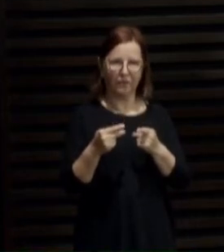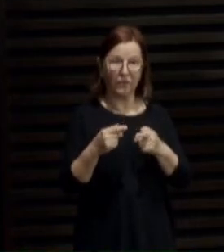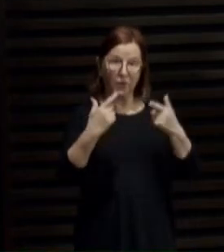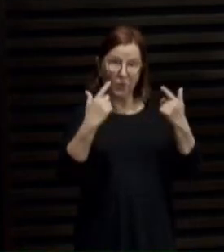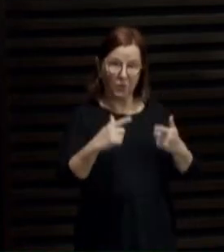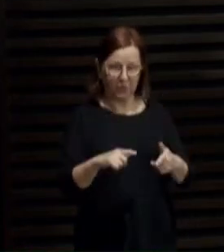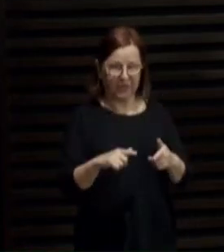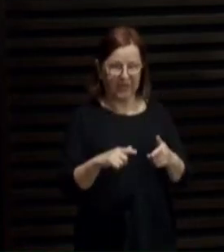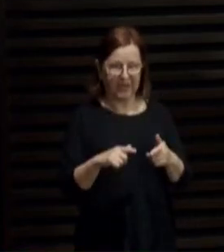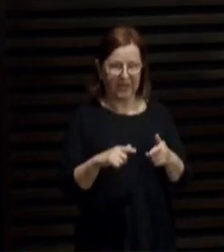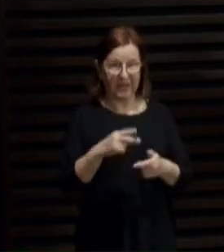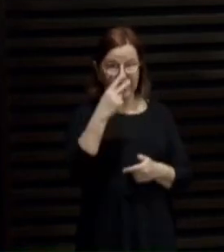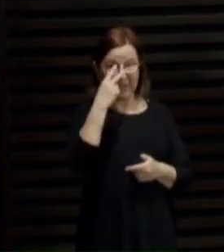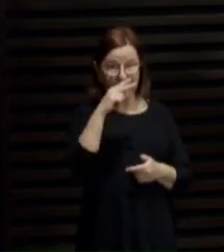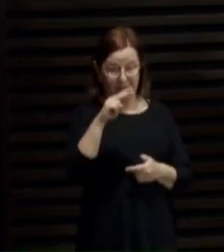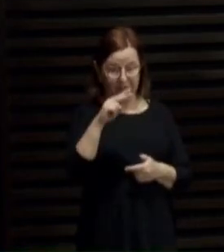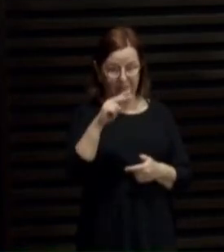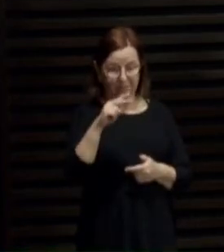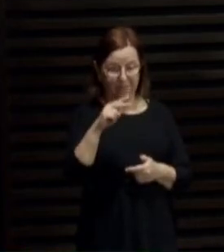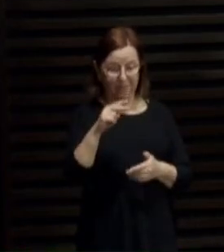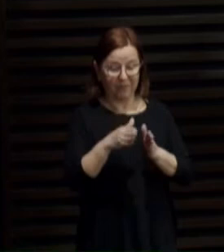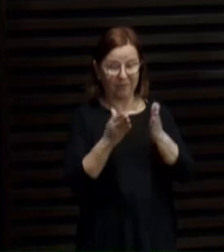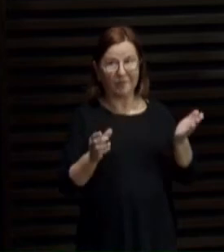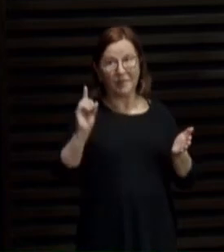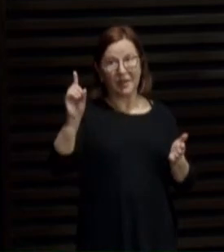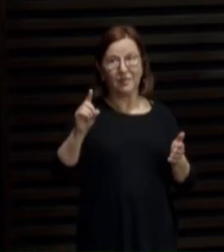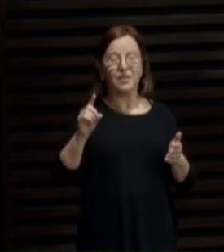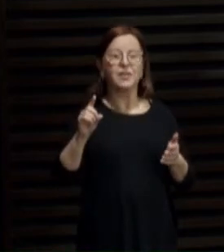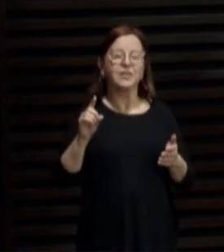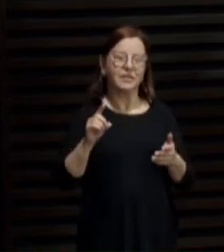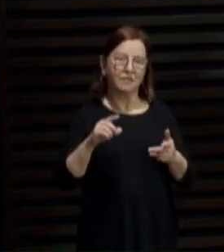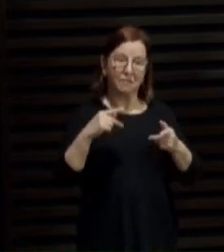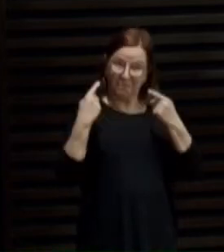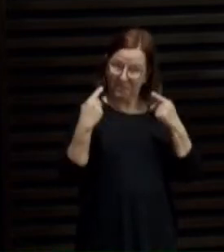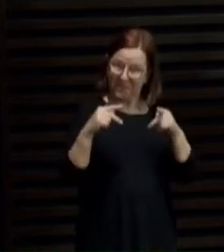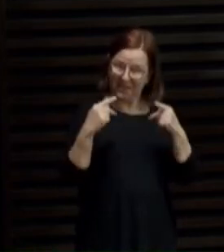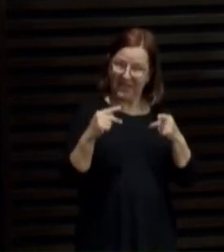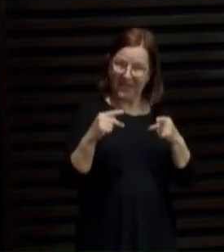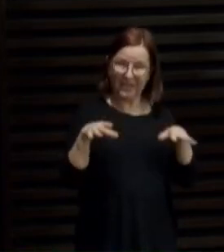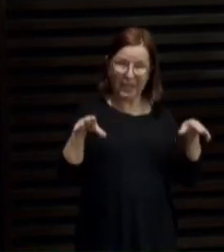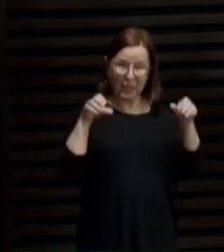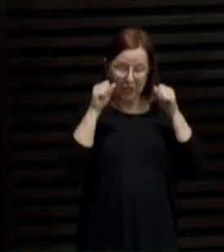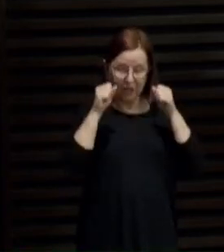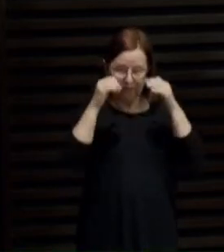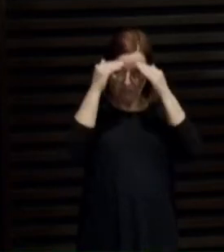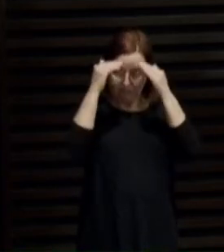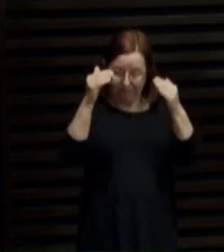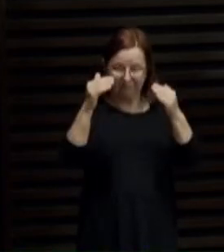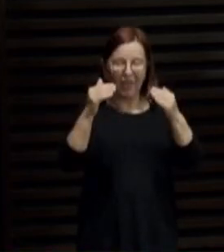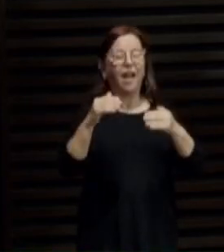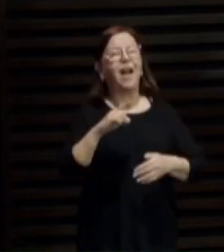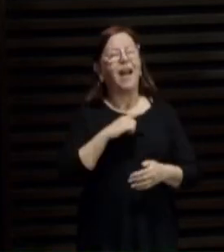Deus pregada e ouvida com pureza, ali existe uma igreja de Deus, mesmo que ela